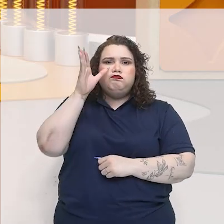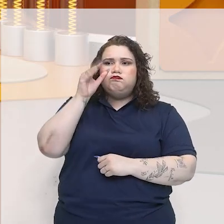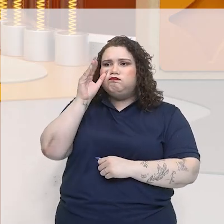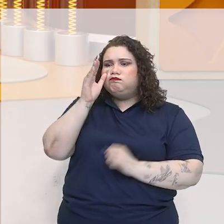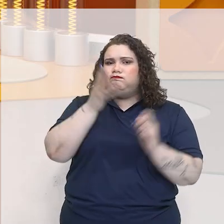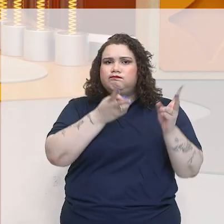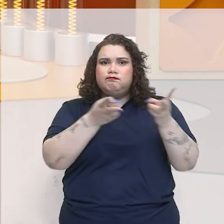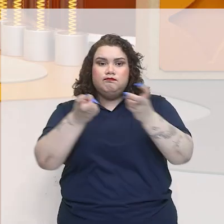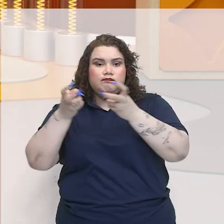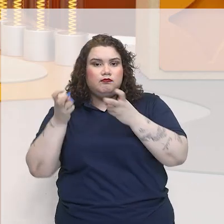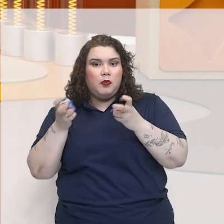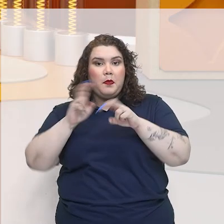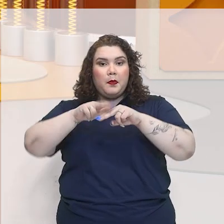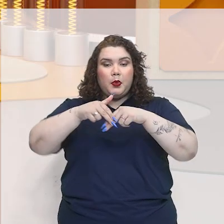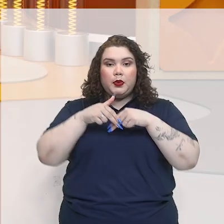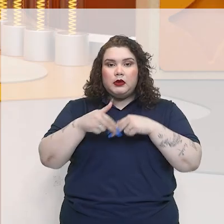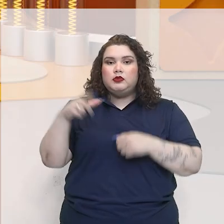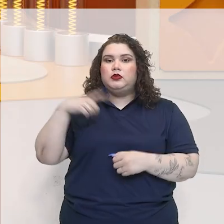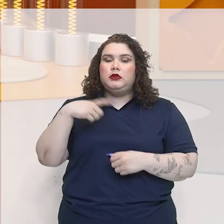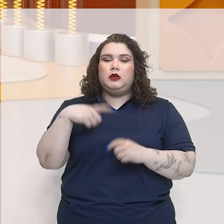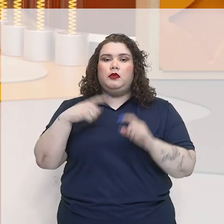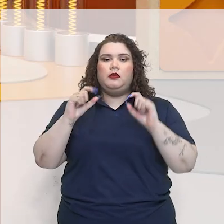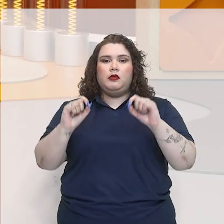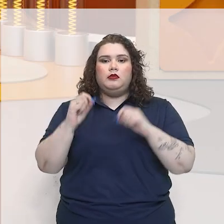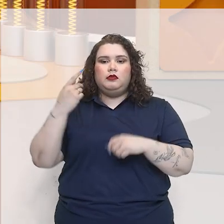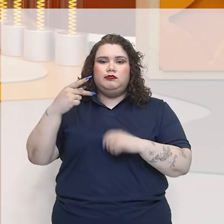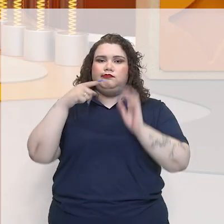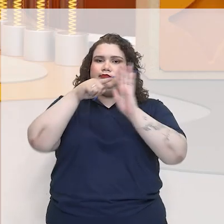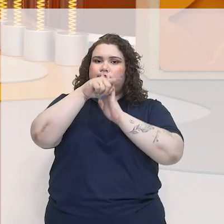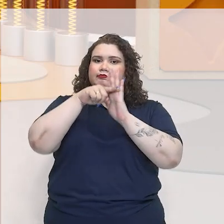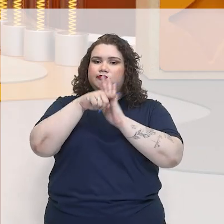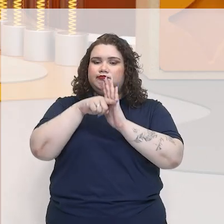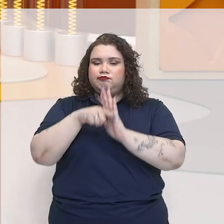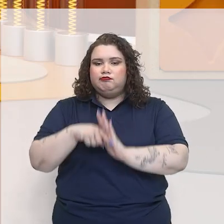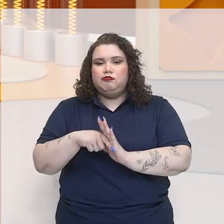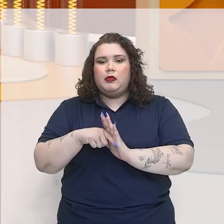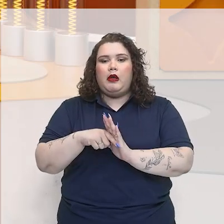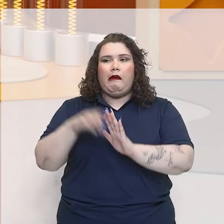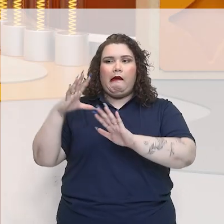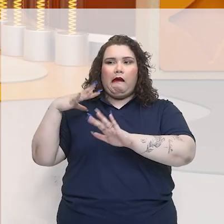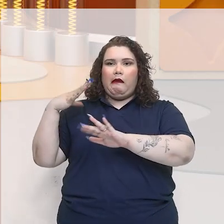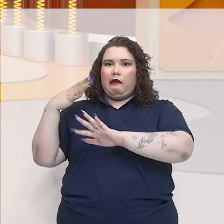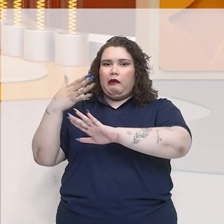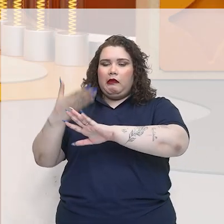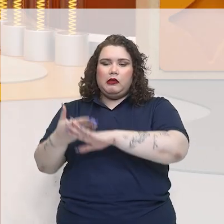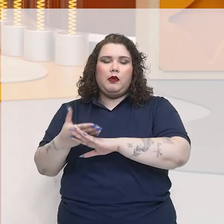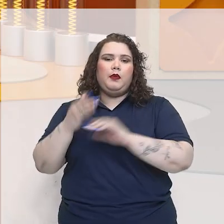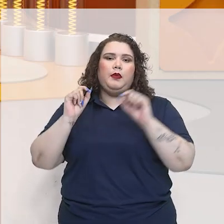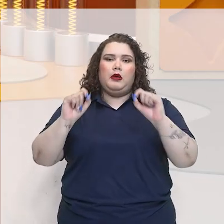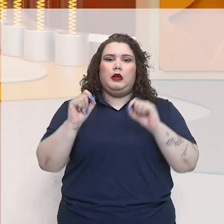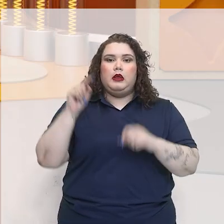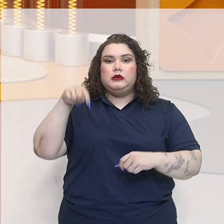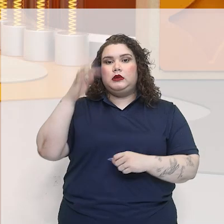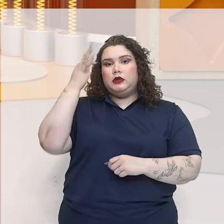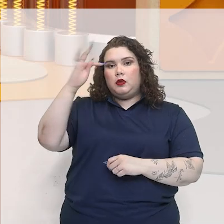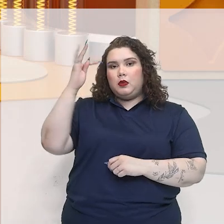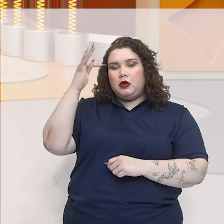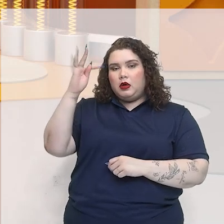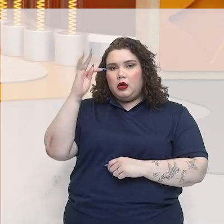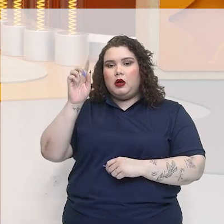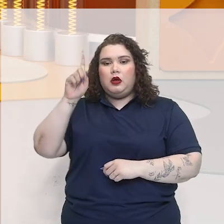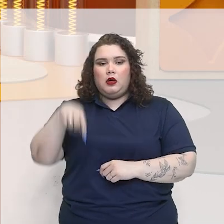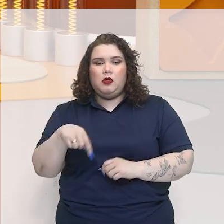por isso que, então, né, ele vai fazer aí as suas investigações até chegar, então, aí nesta teoria que é, então, a